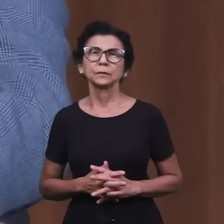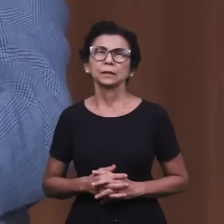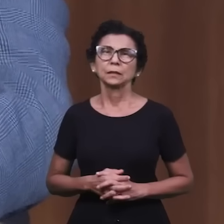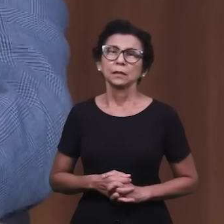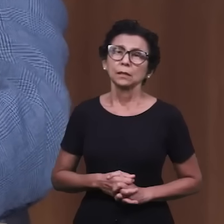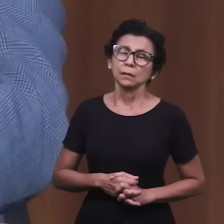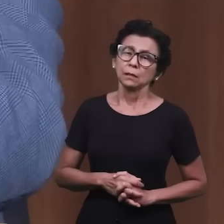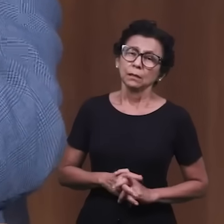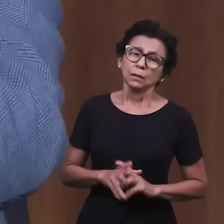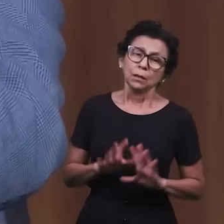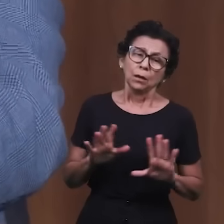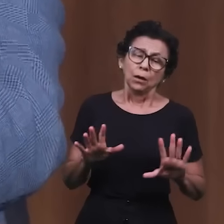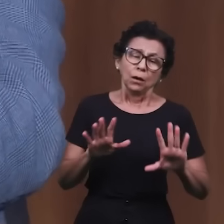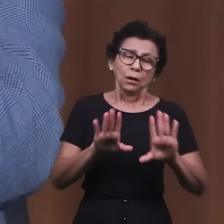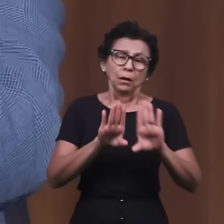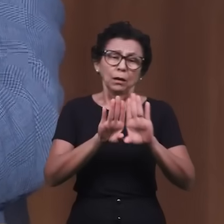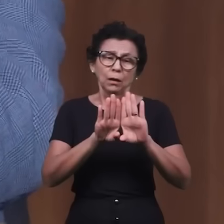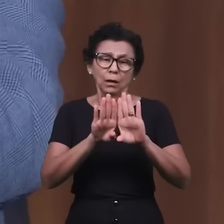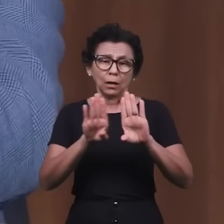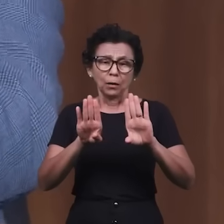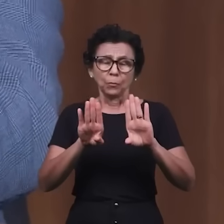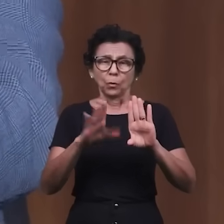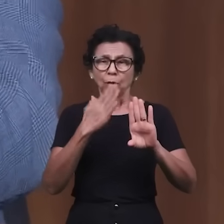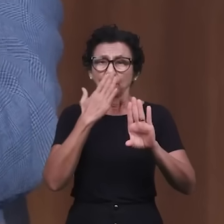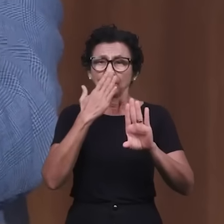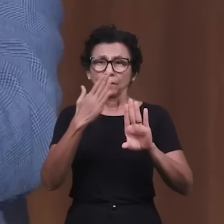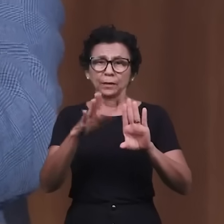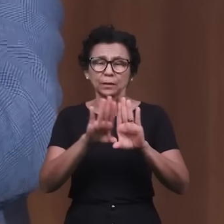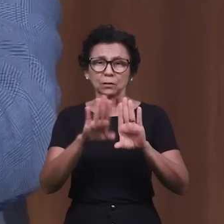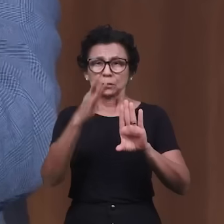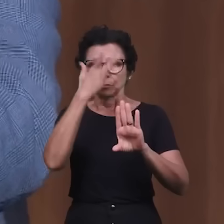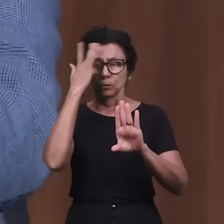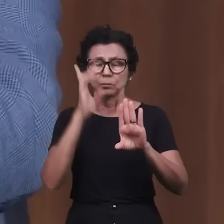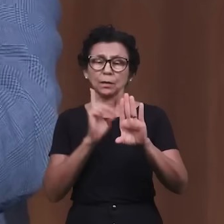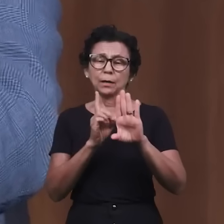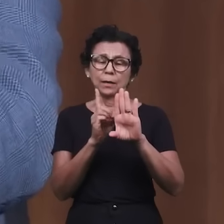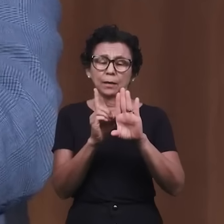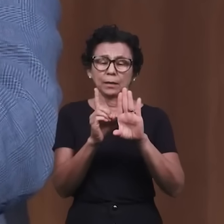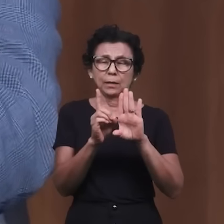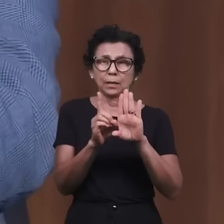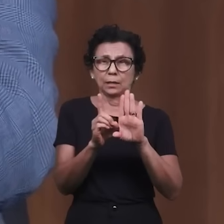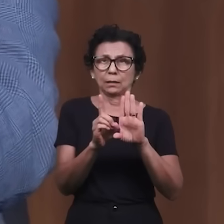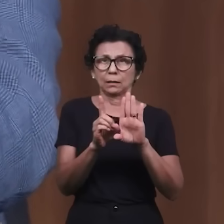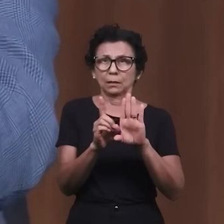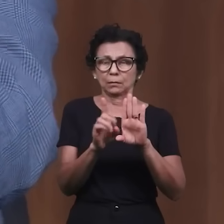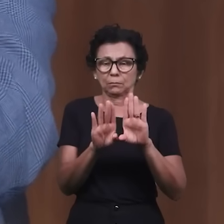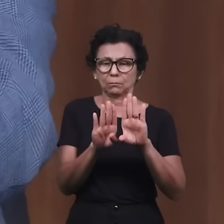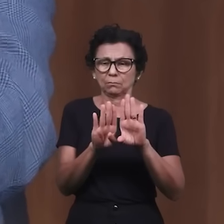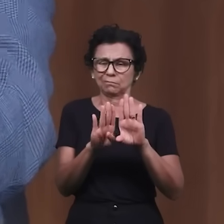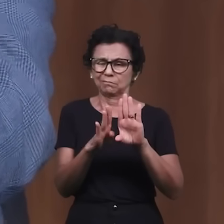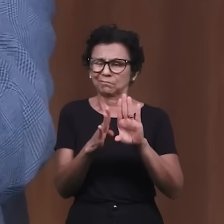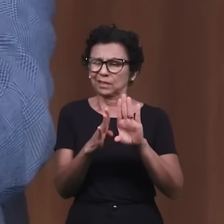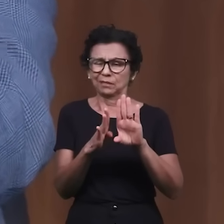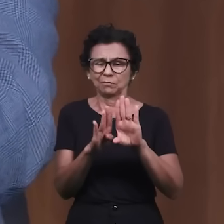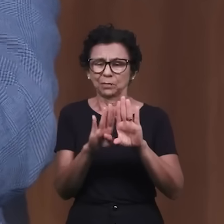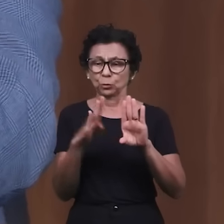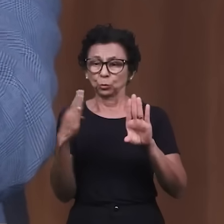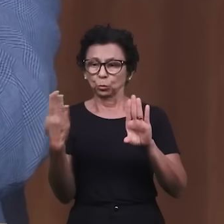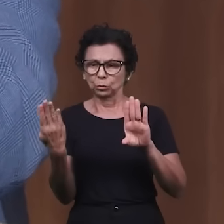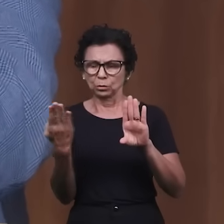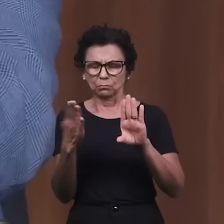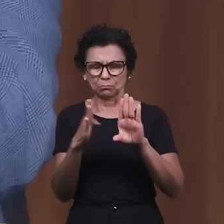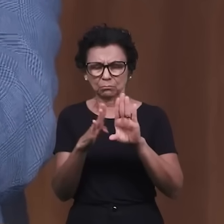não, pastor, a porta da frente é a entrada da igreja, quem entra, exatamente. Não está abrindo bem.